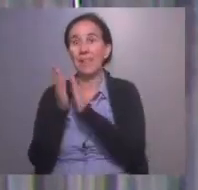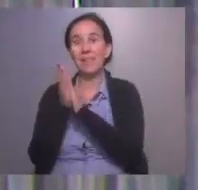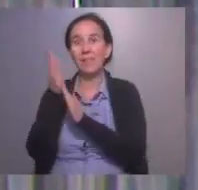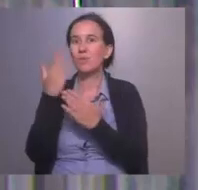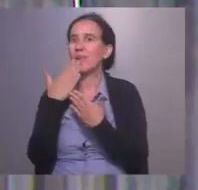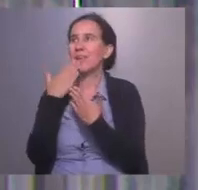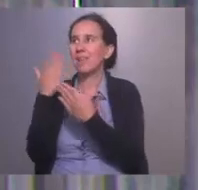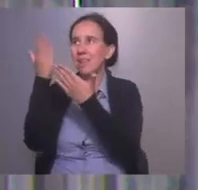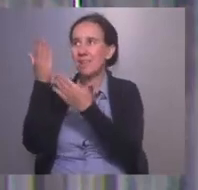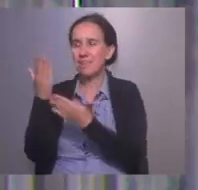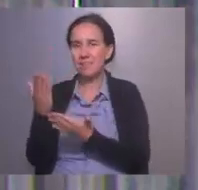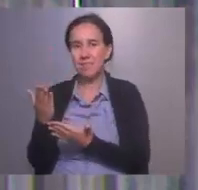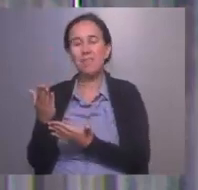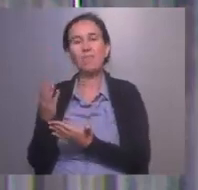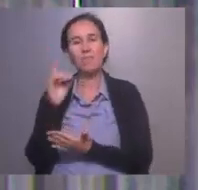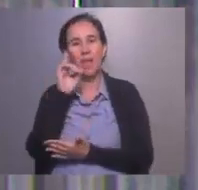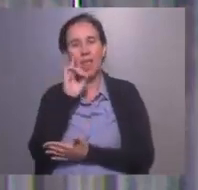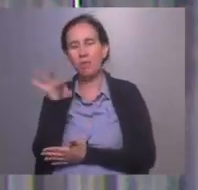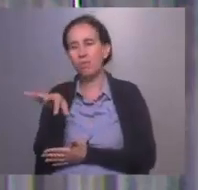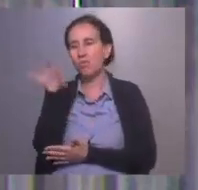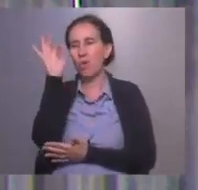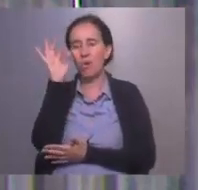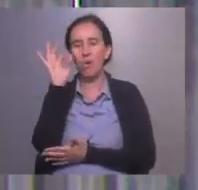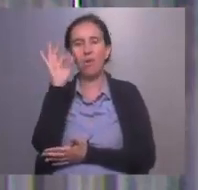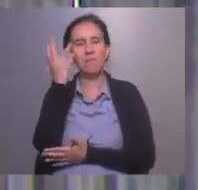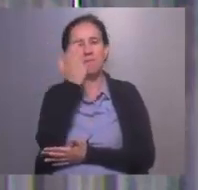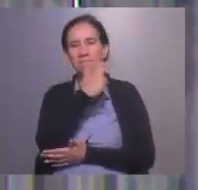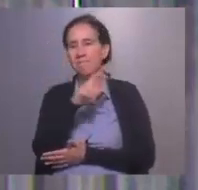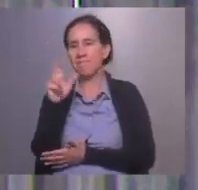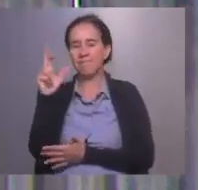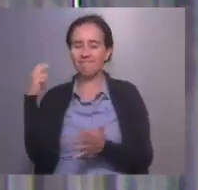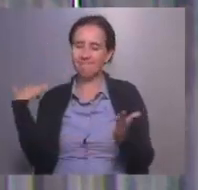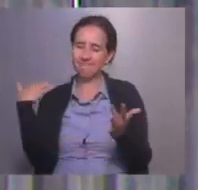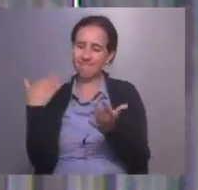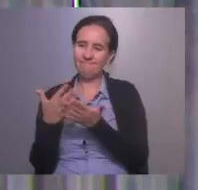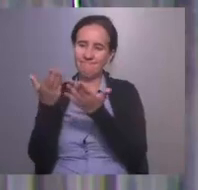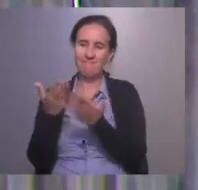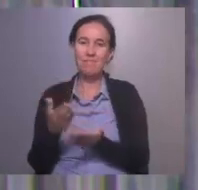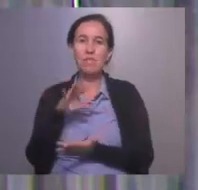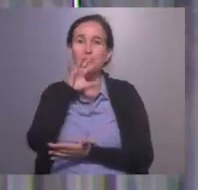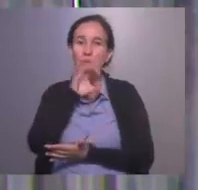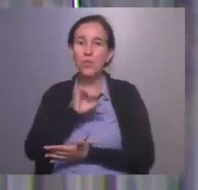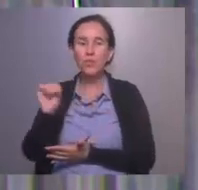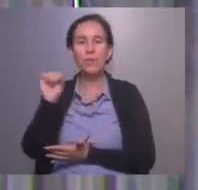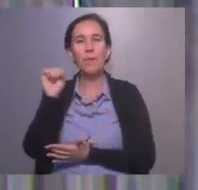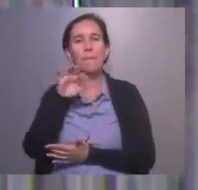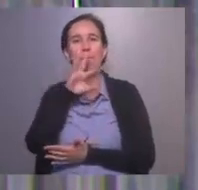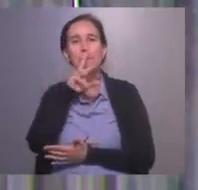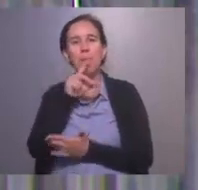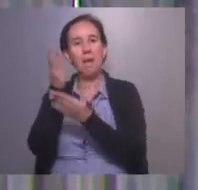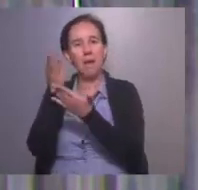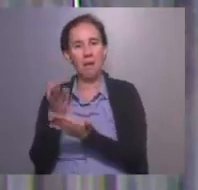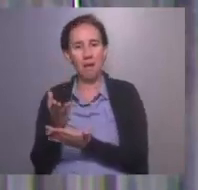Deus que a escolheu desde toda a eternidade para ser a mãe do seu Filho e a nossa